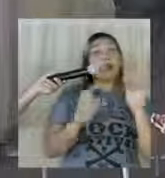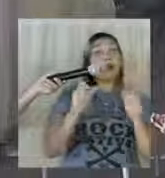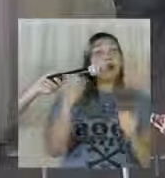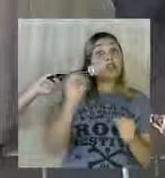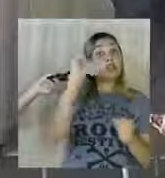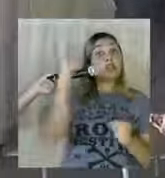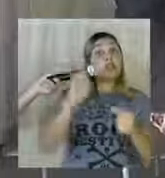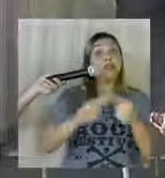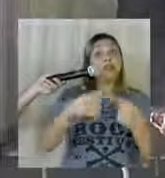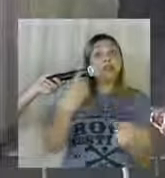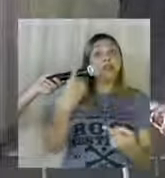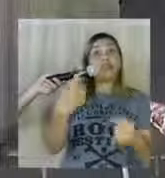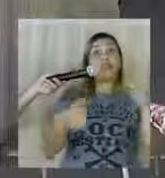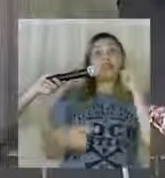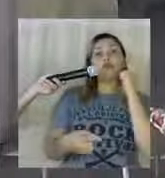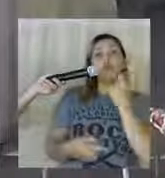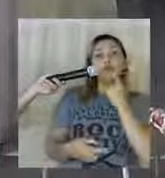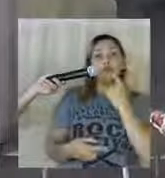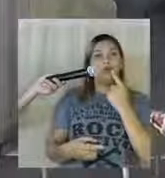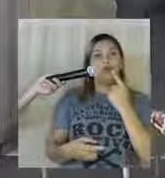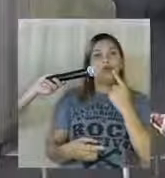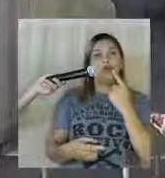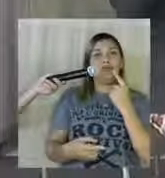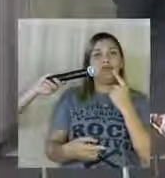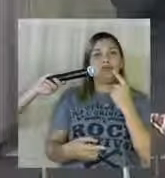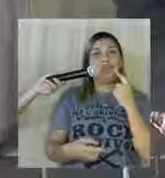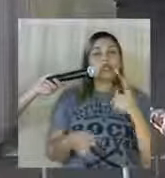É importante mais ainda para o surdo